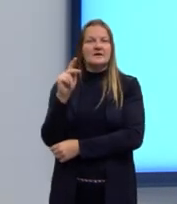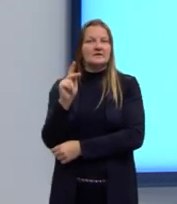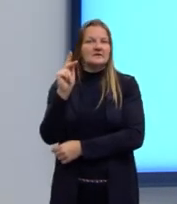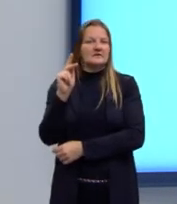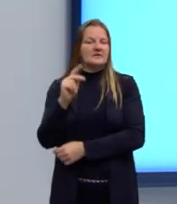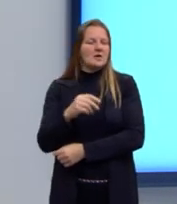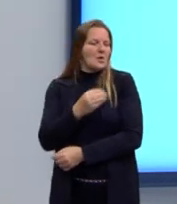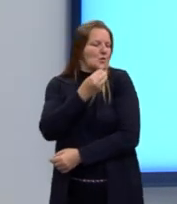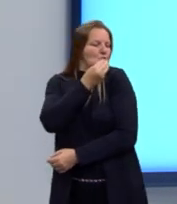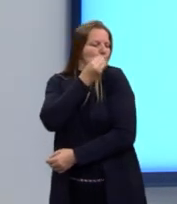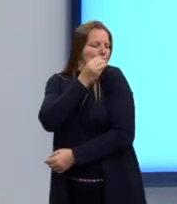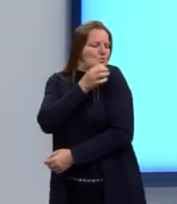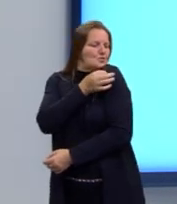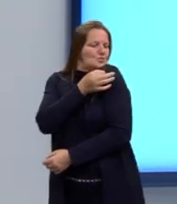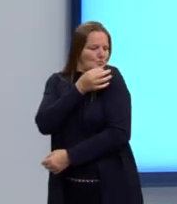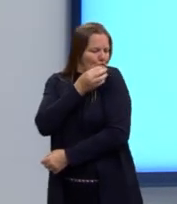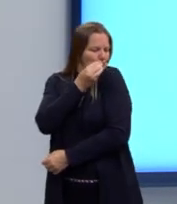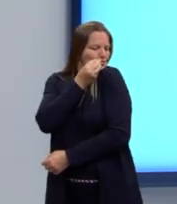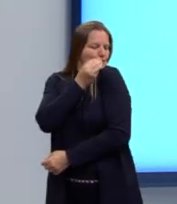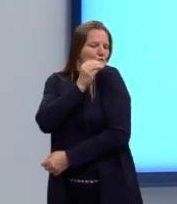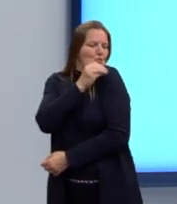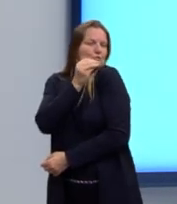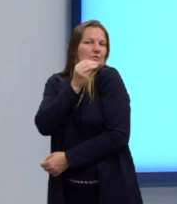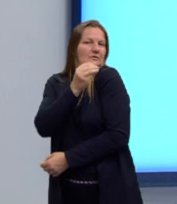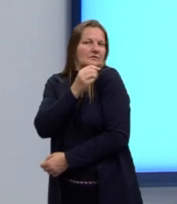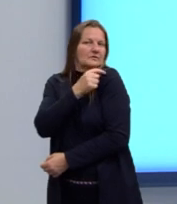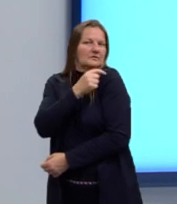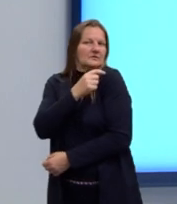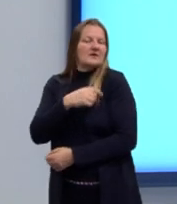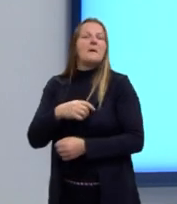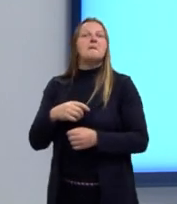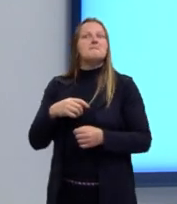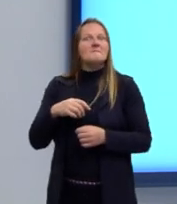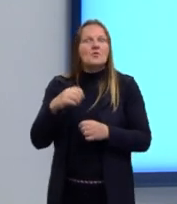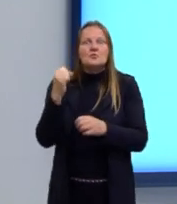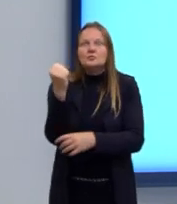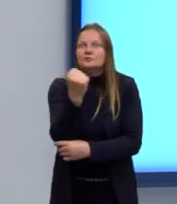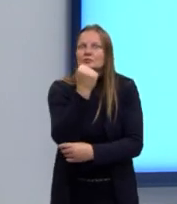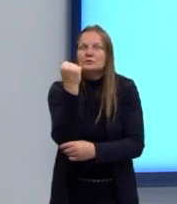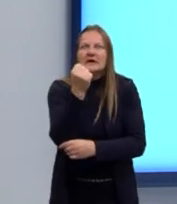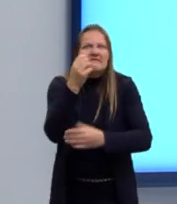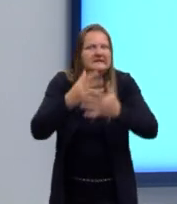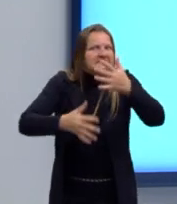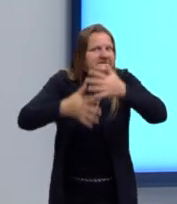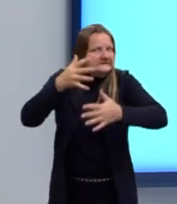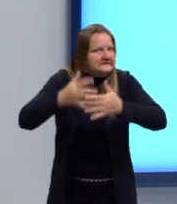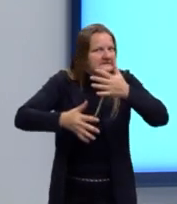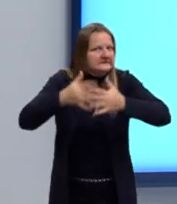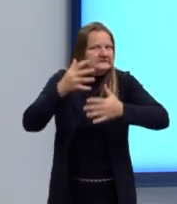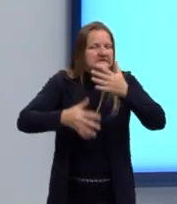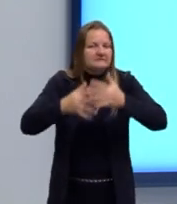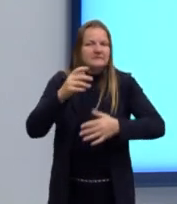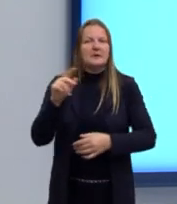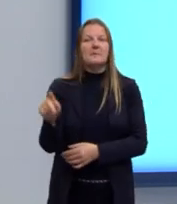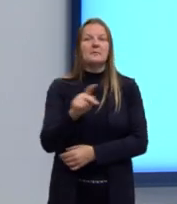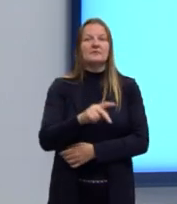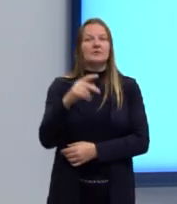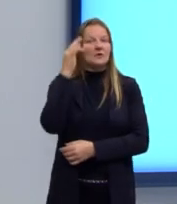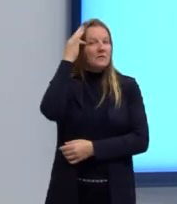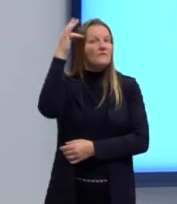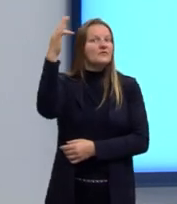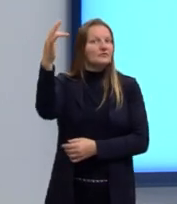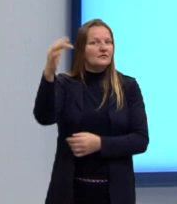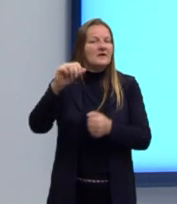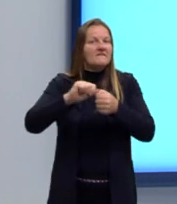da cantora Valesca Popozuda e gerou aí uma polêmica bem grande o professor de Filosofia né